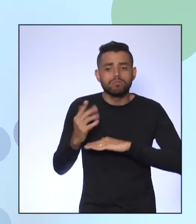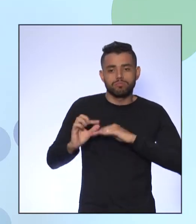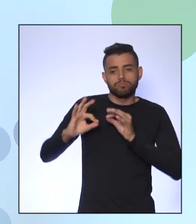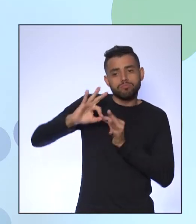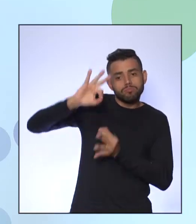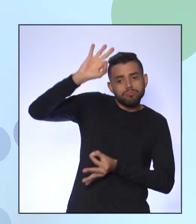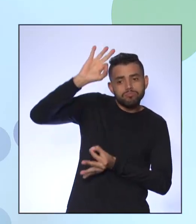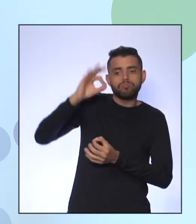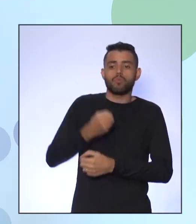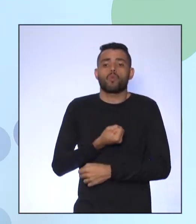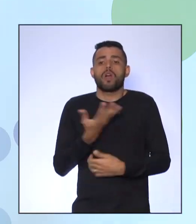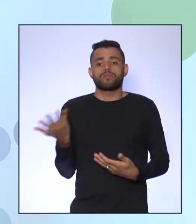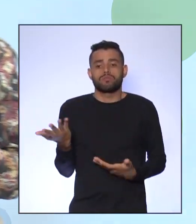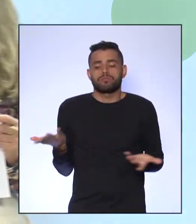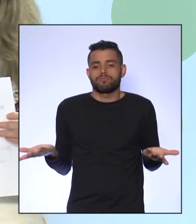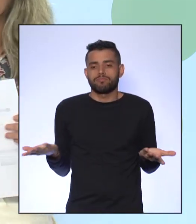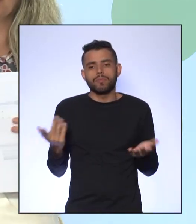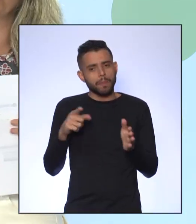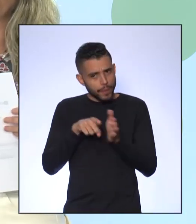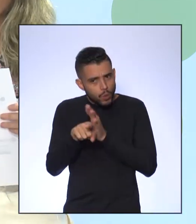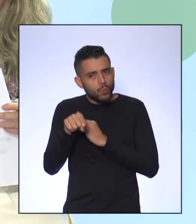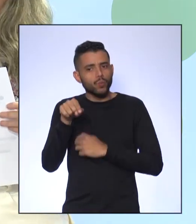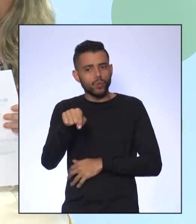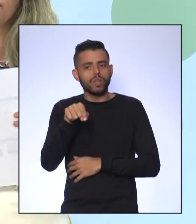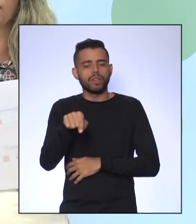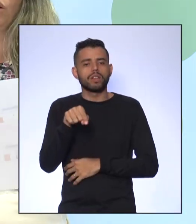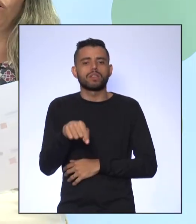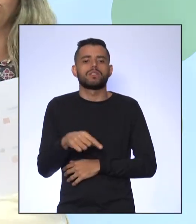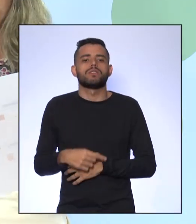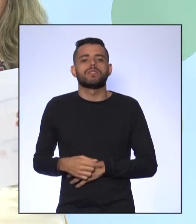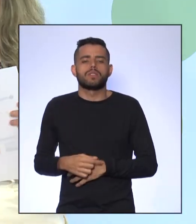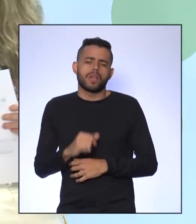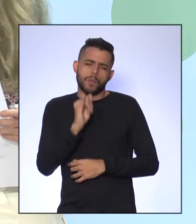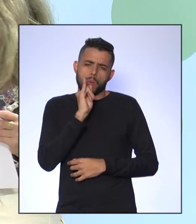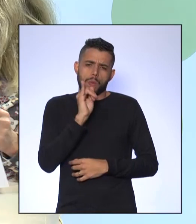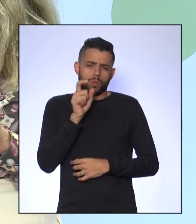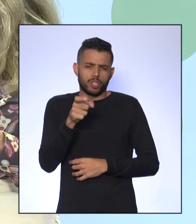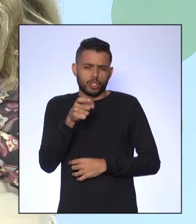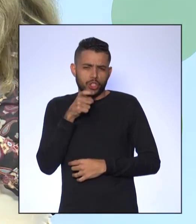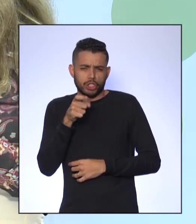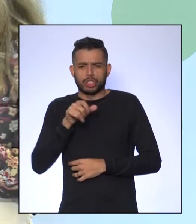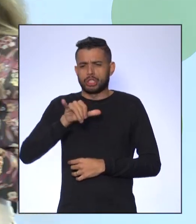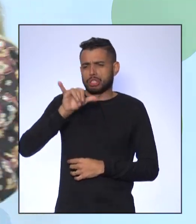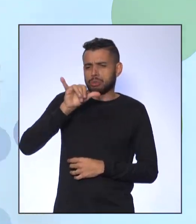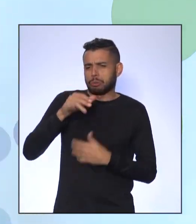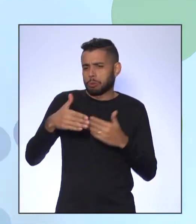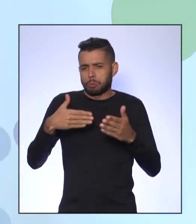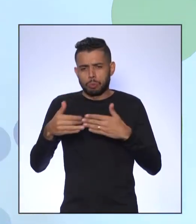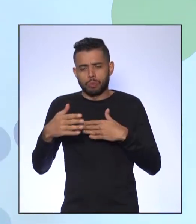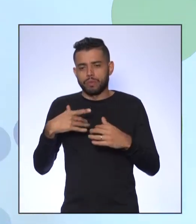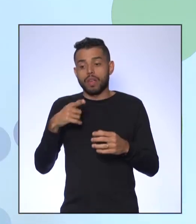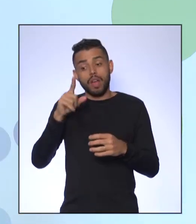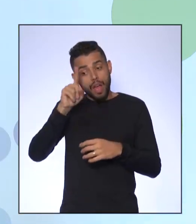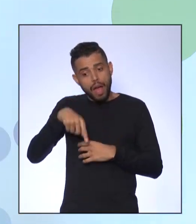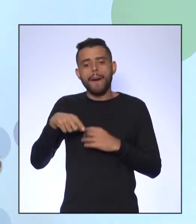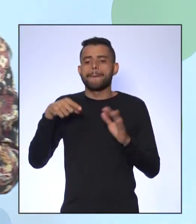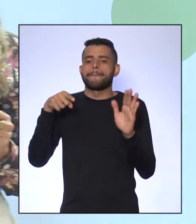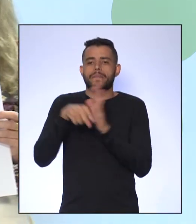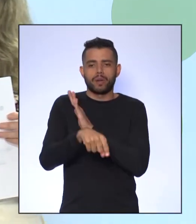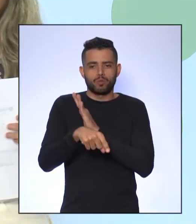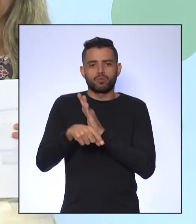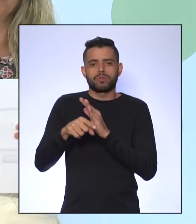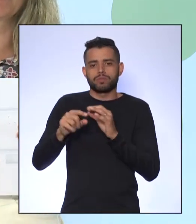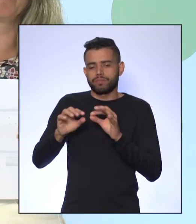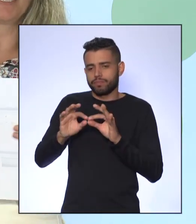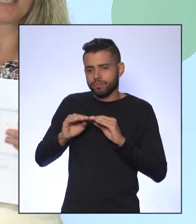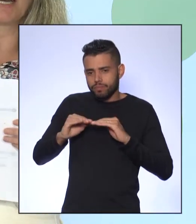É a nossa pergunta. Então, digamos que seja o nosso x, ou y, ou seja, qual for a variável, a incógnita que